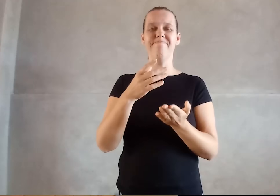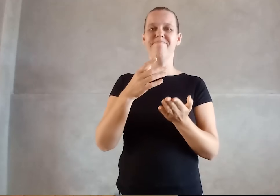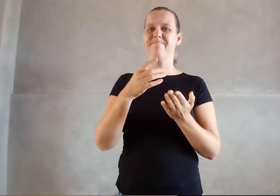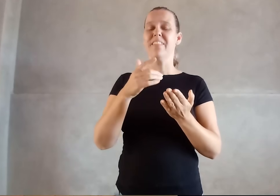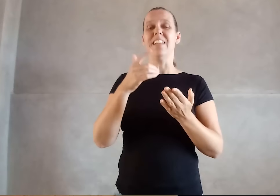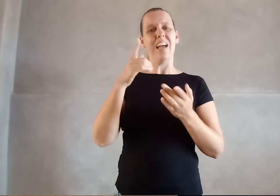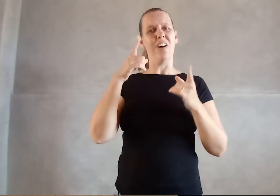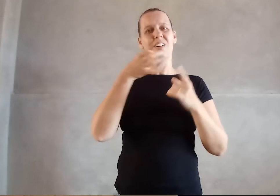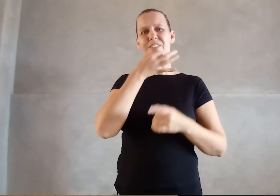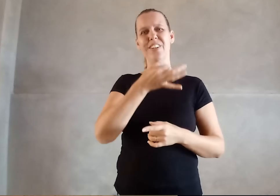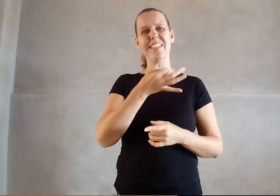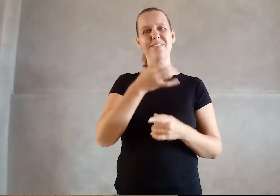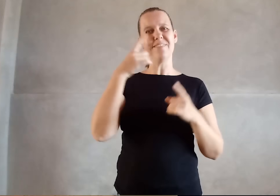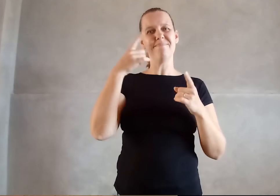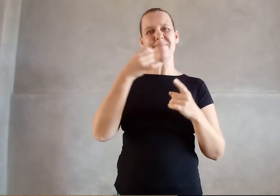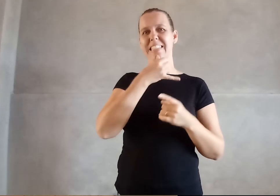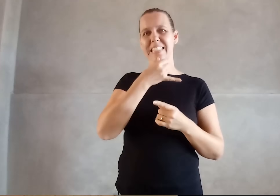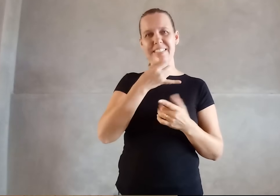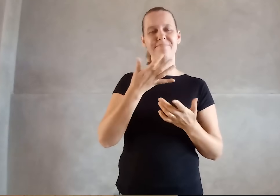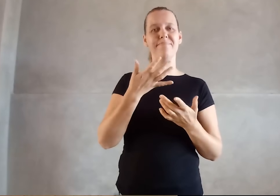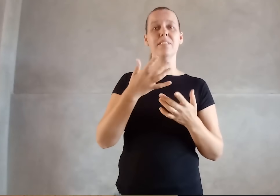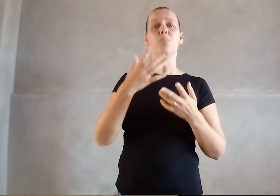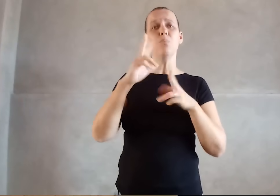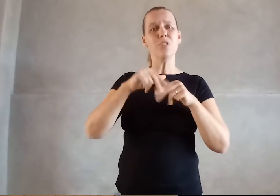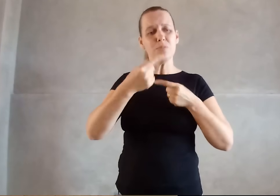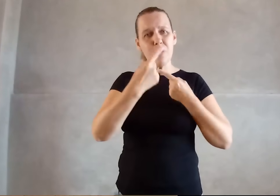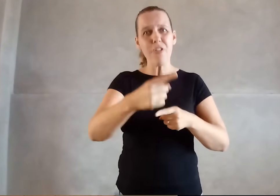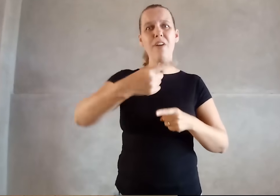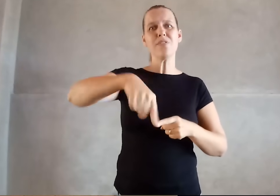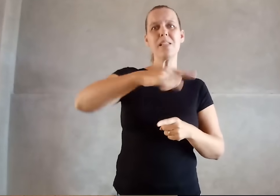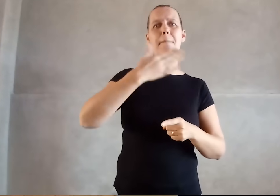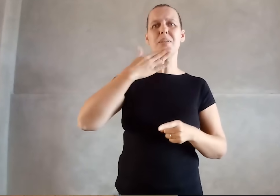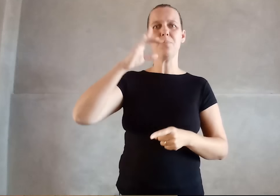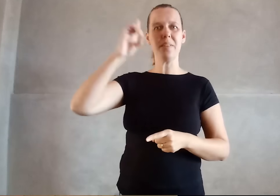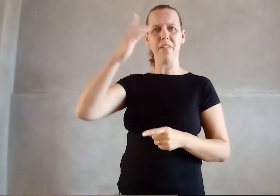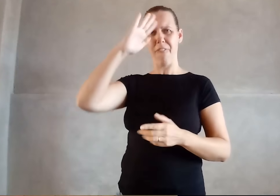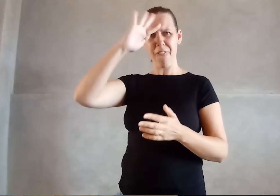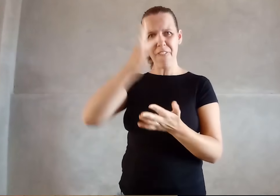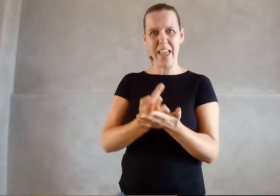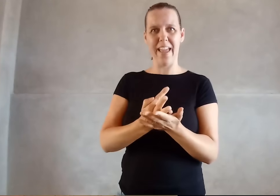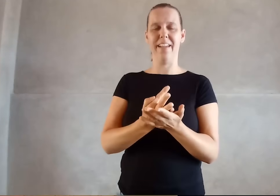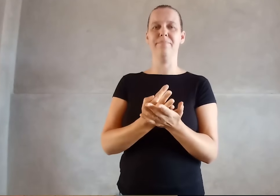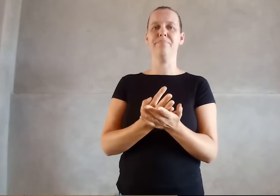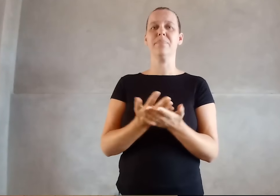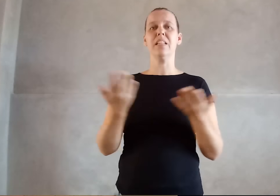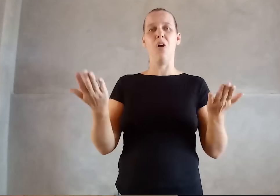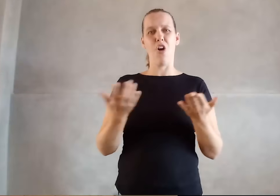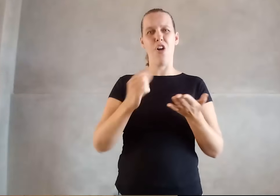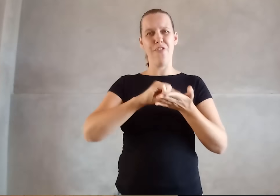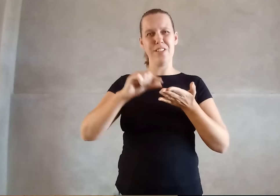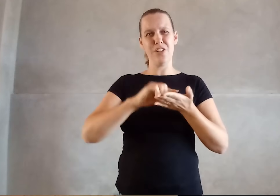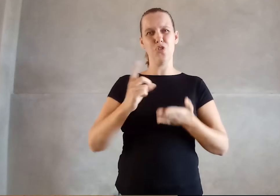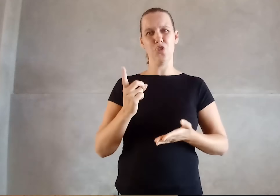com fé. E a última lição desse texto aqui está lá no versículo 12, que eu queria repartir para você. Diz assim, feliz é o homem